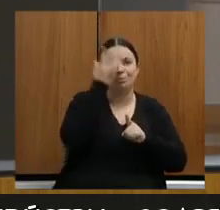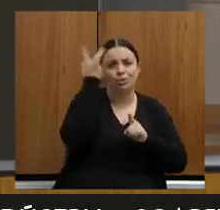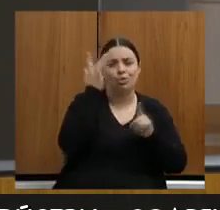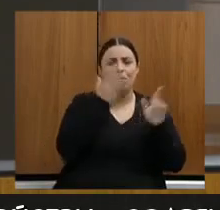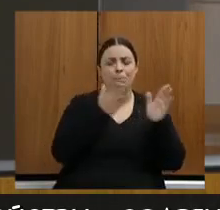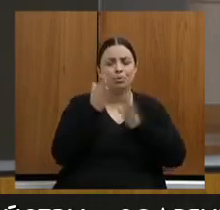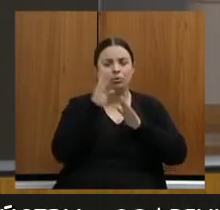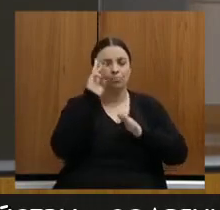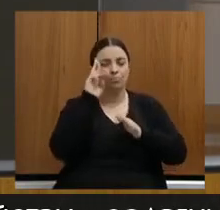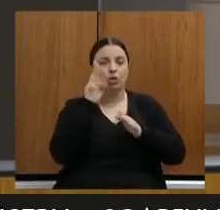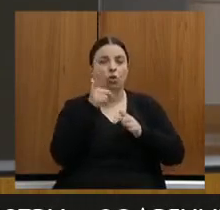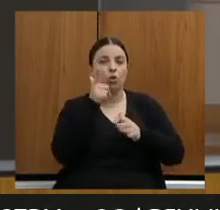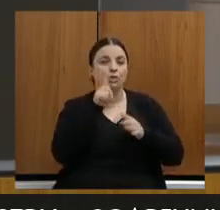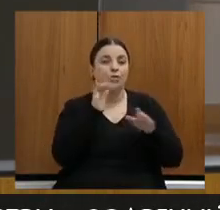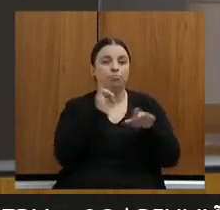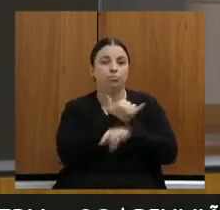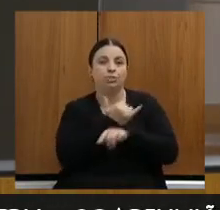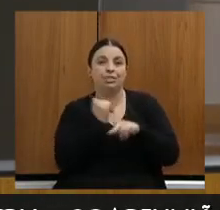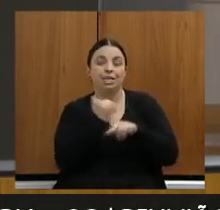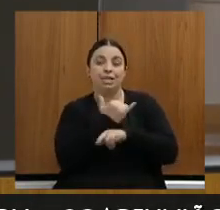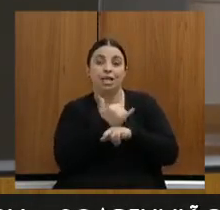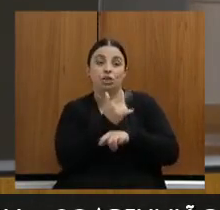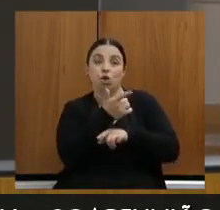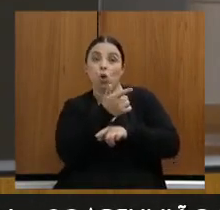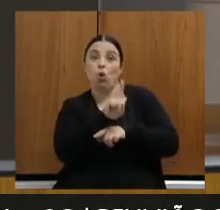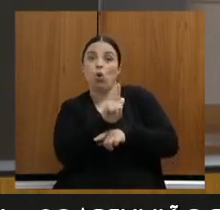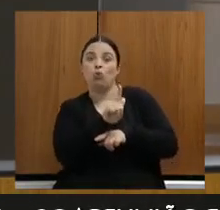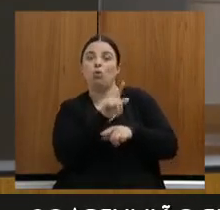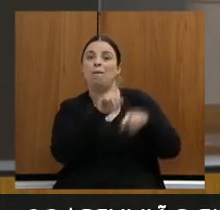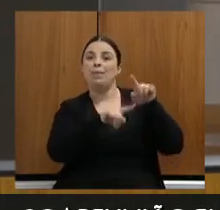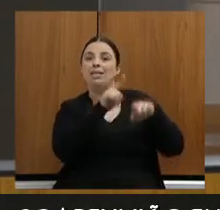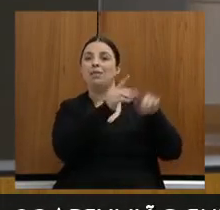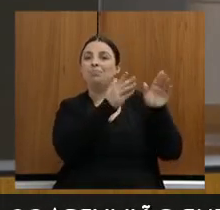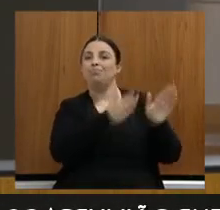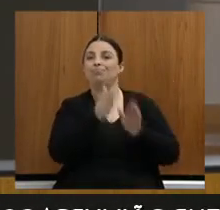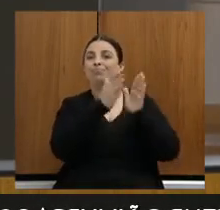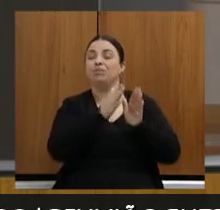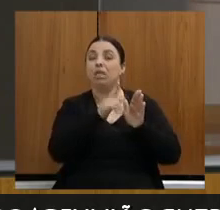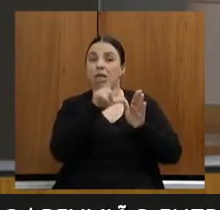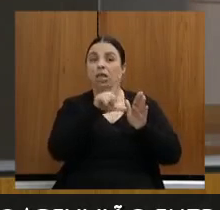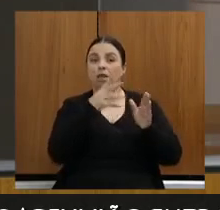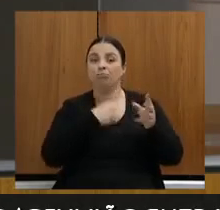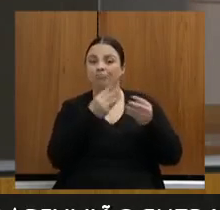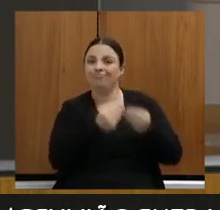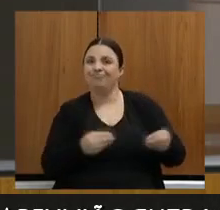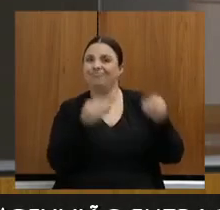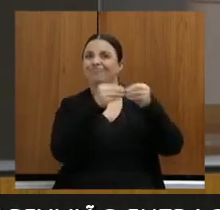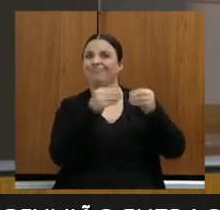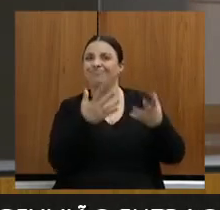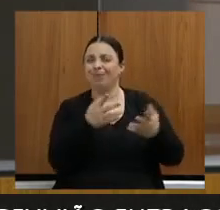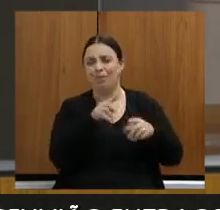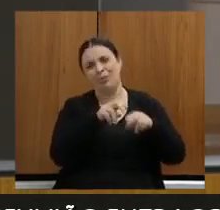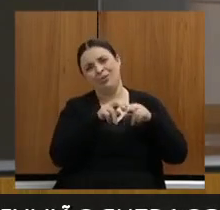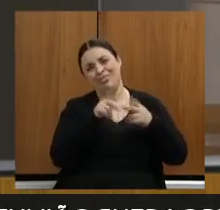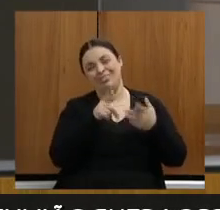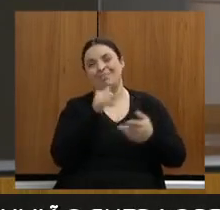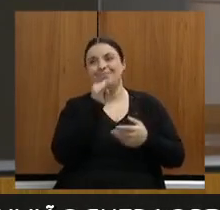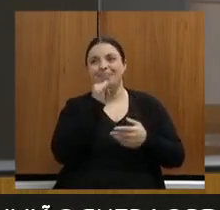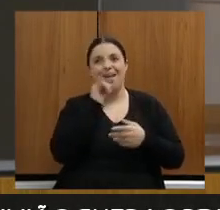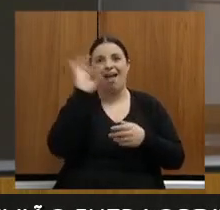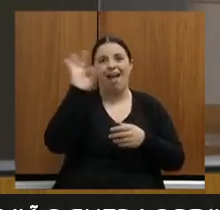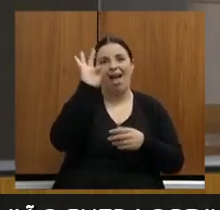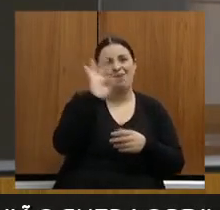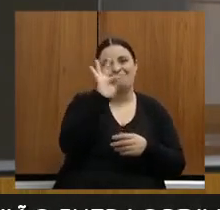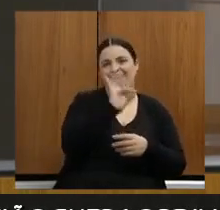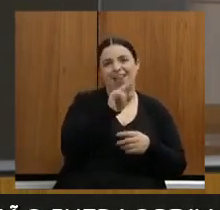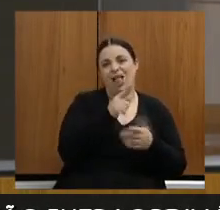produção concomitante que ela passa a até uma compensação até porque abelha não é tão exigente com a questão da água